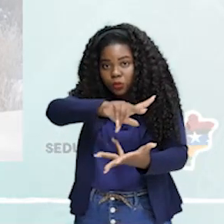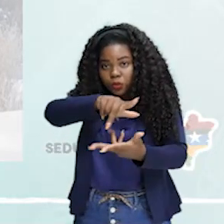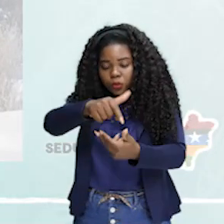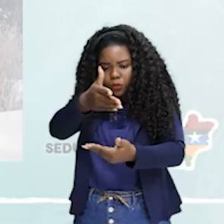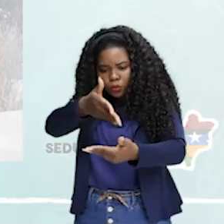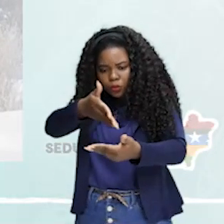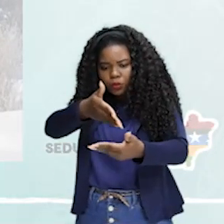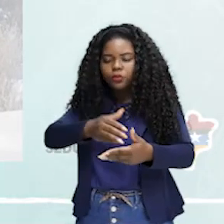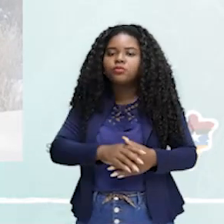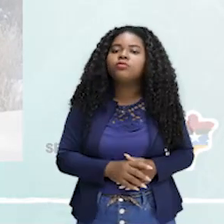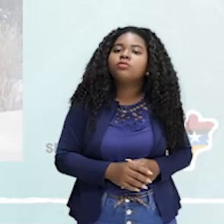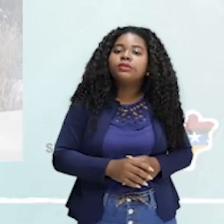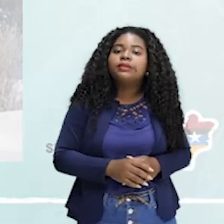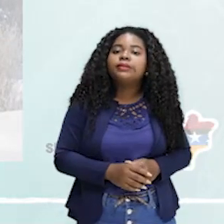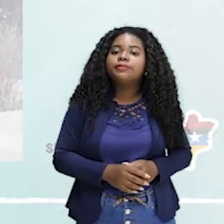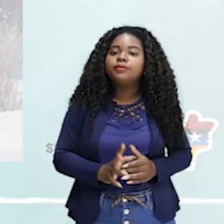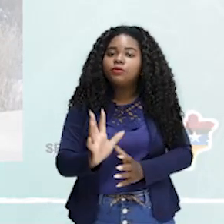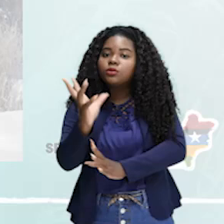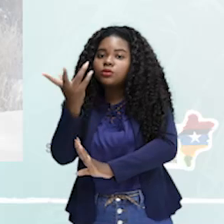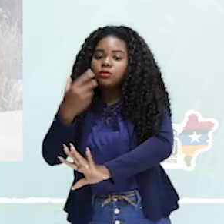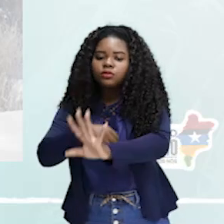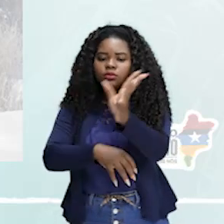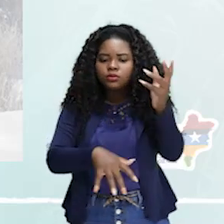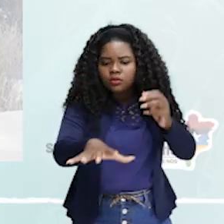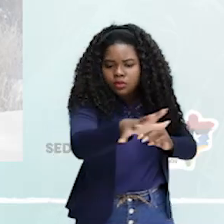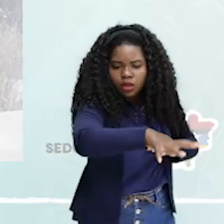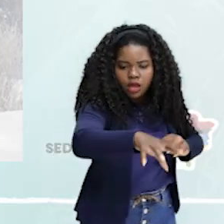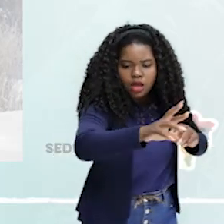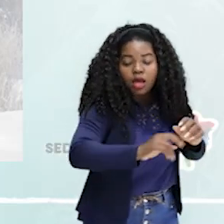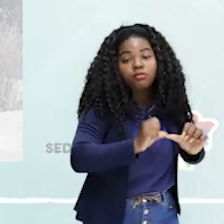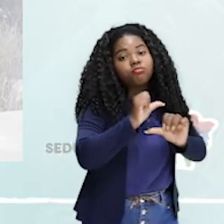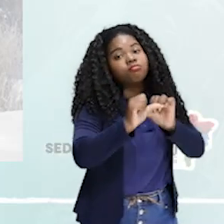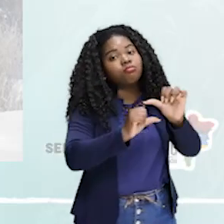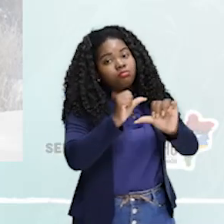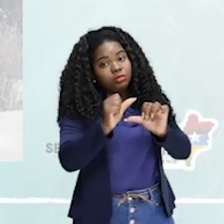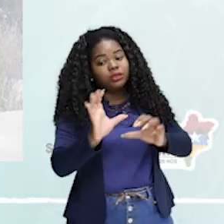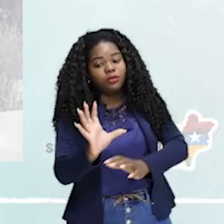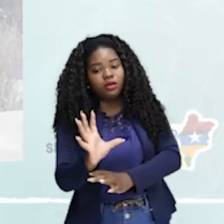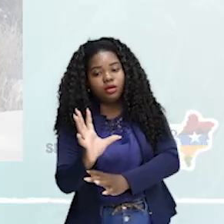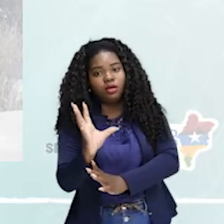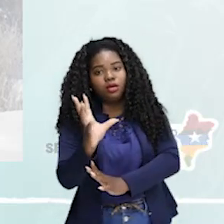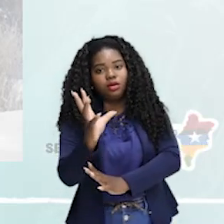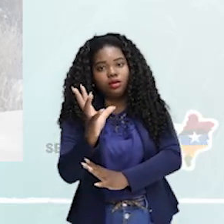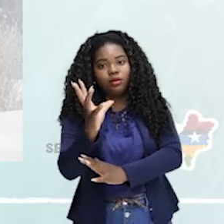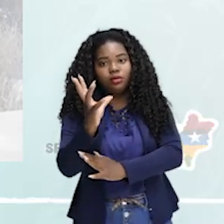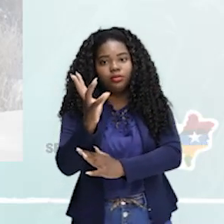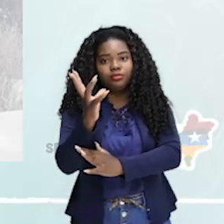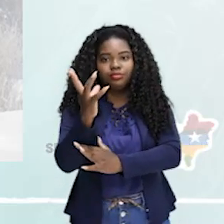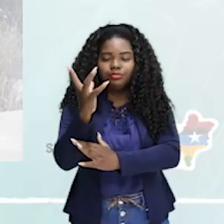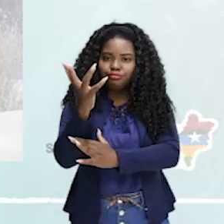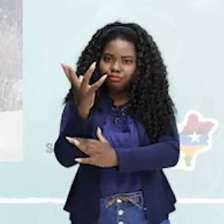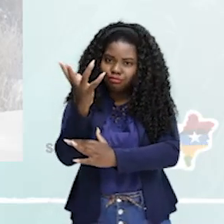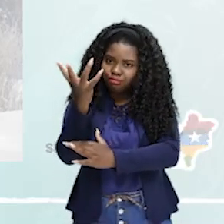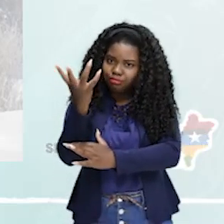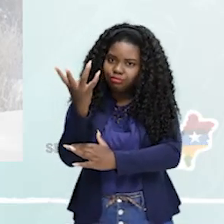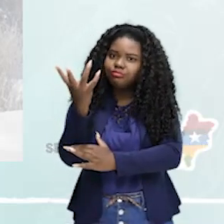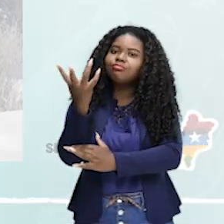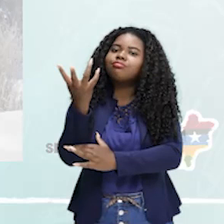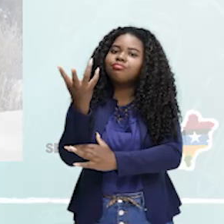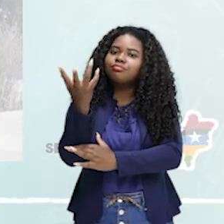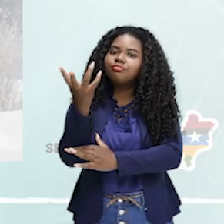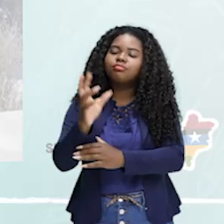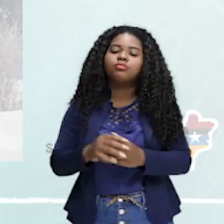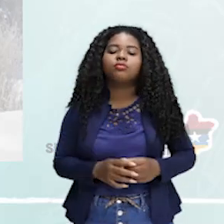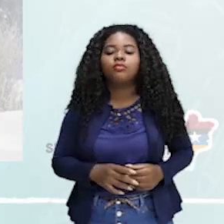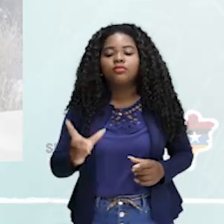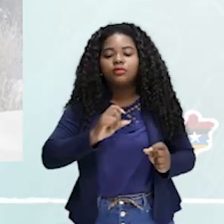que a vegetação já vai mudar, galera, tá certo? Tu já vai ter aí árvores um pouquinho maiores. No caso, galera, aqui nós temos a taiga, também